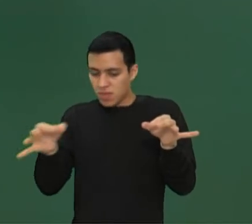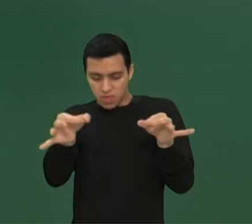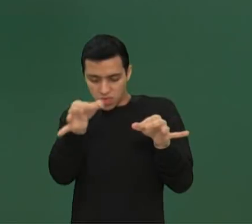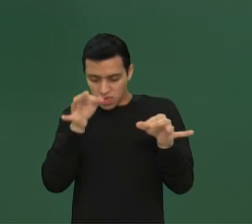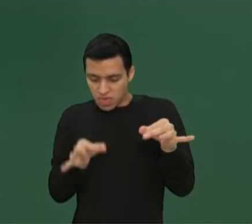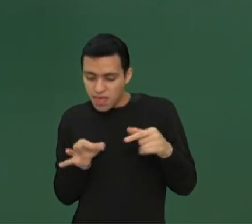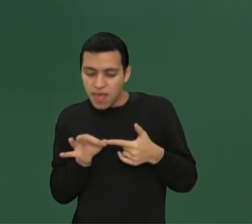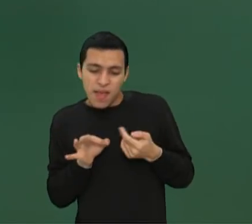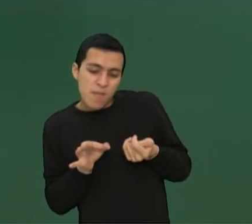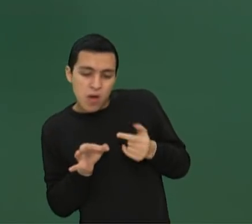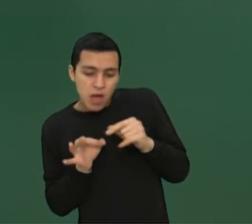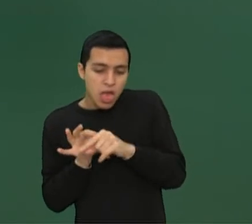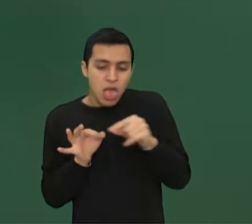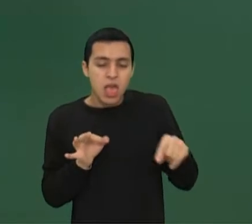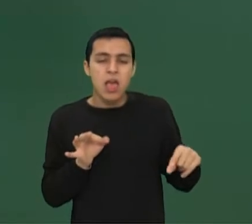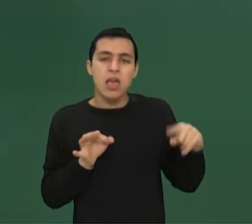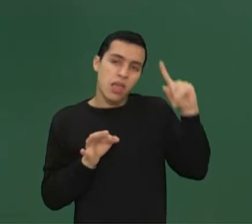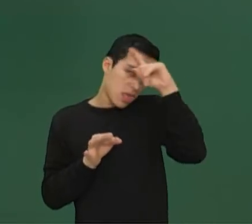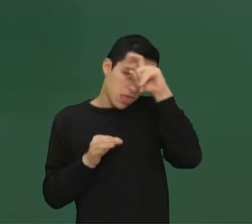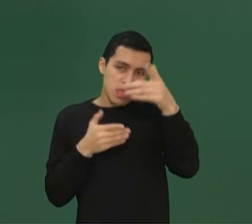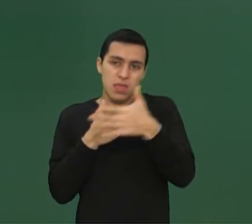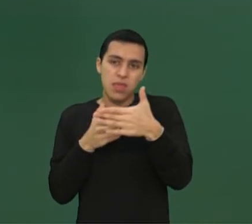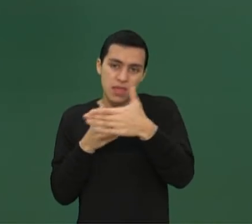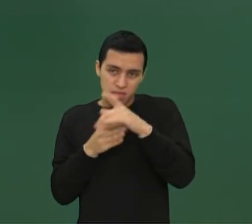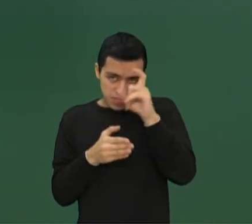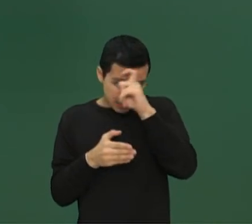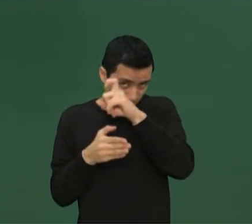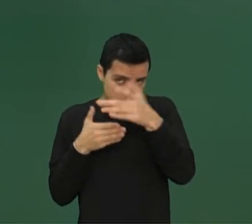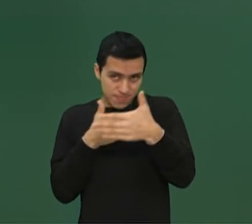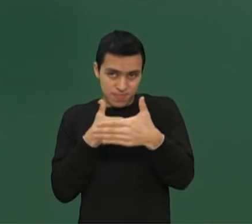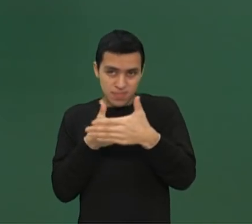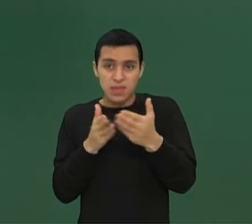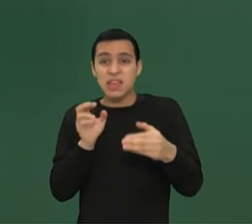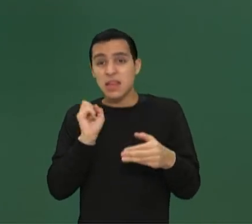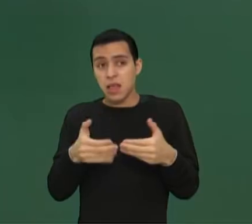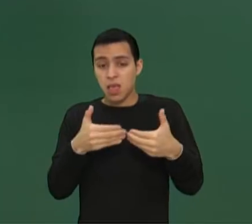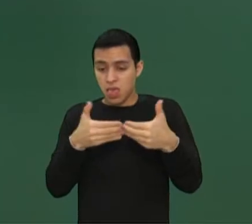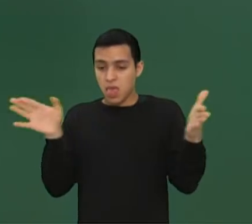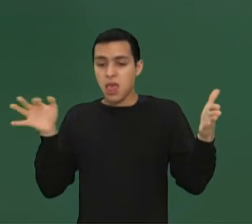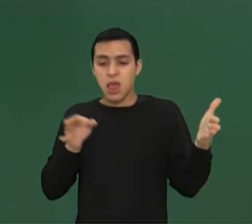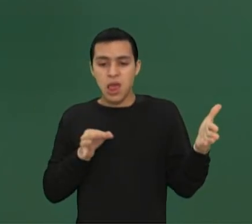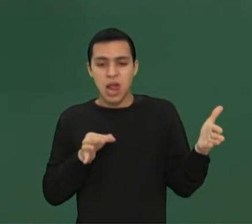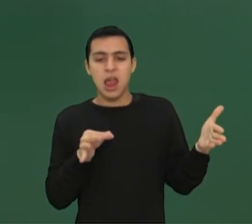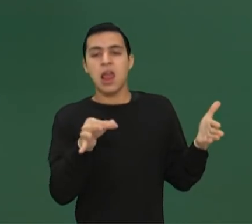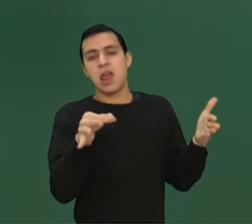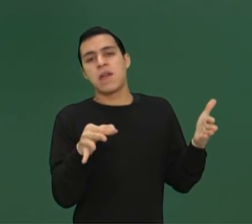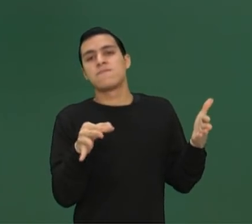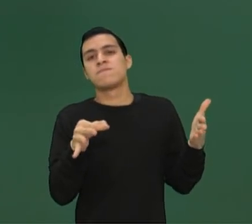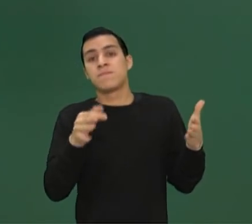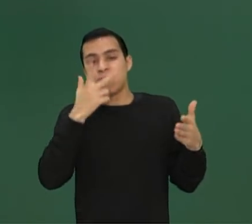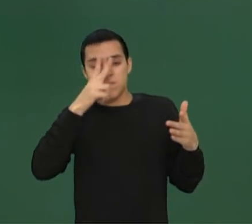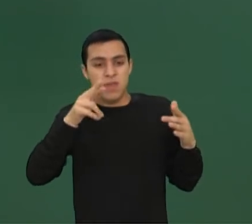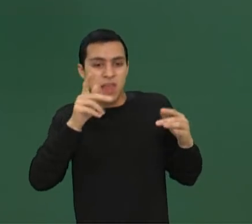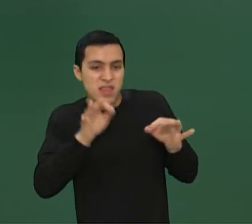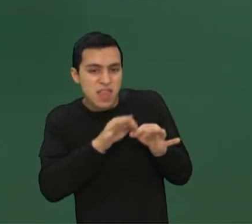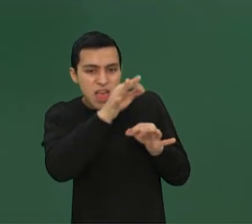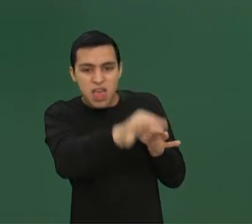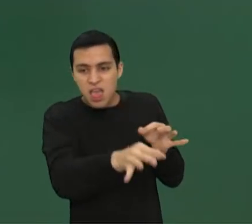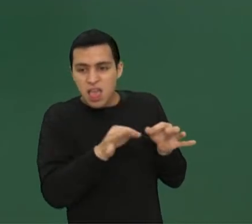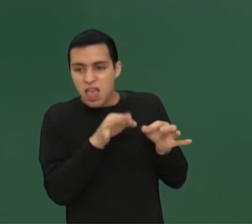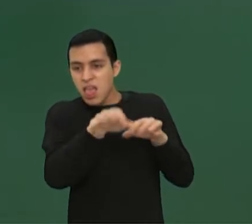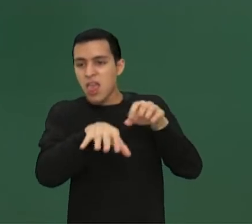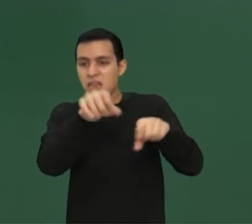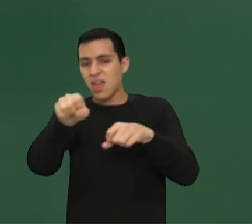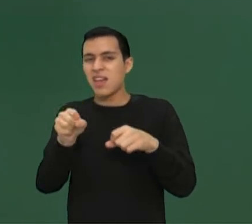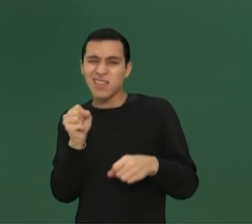ali tem menos casas e ela fica mais presa naquele espaço. Se você deixar ela no quadrado maior, ela tem mais espaço para movimentar.